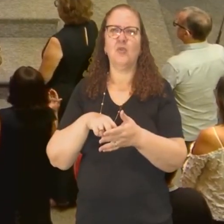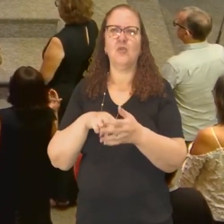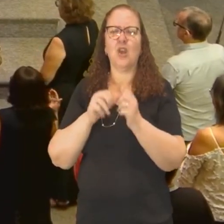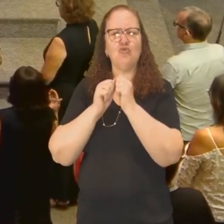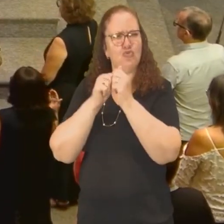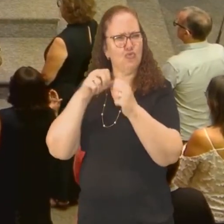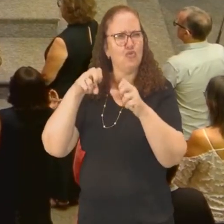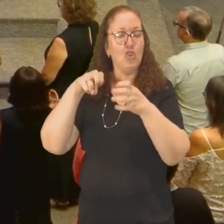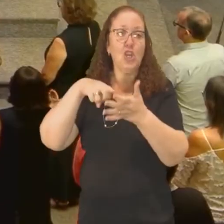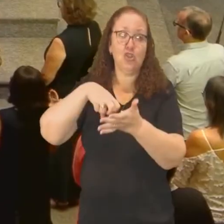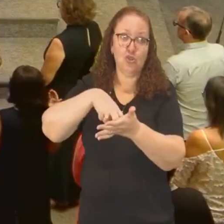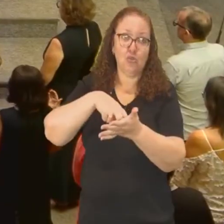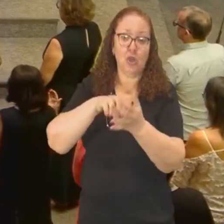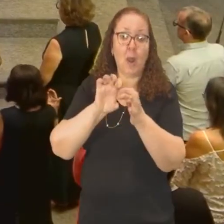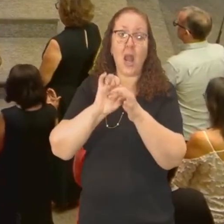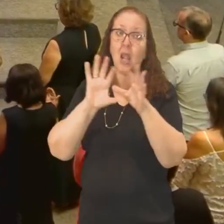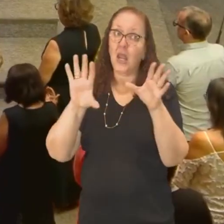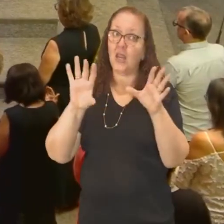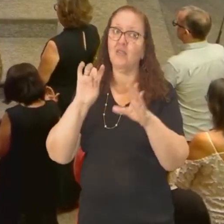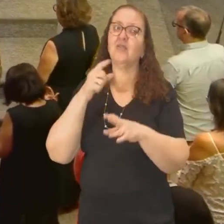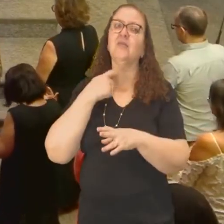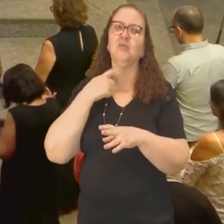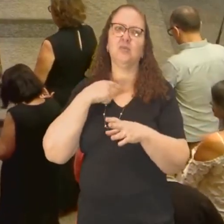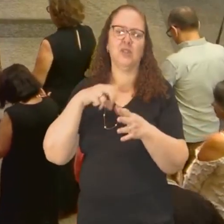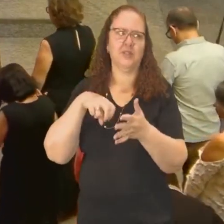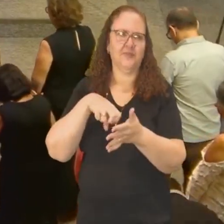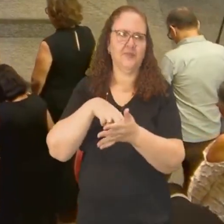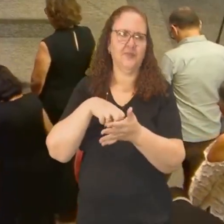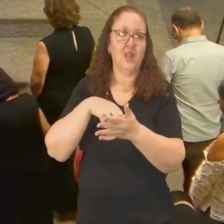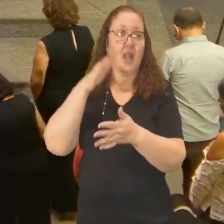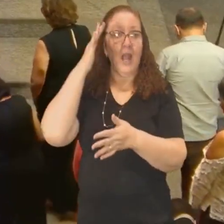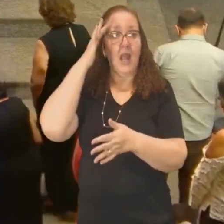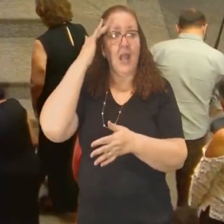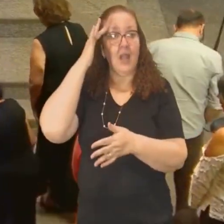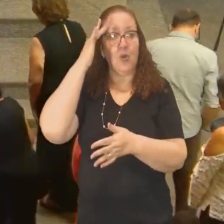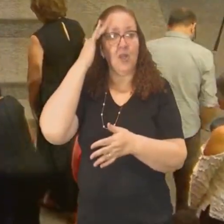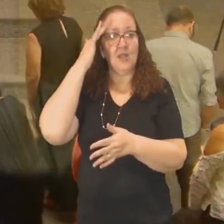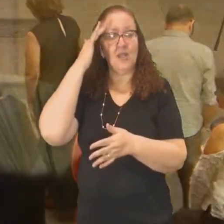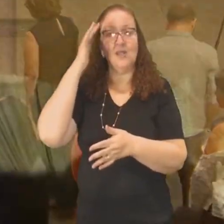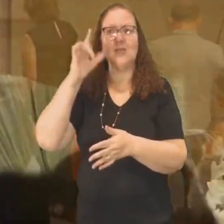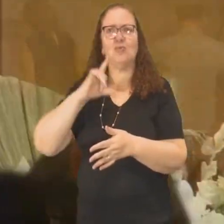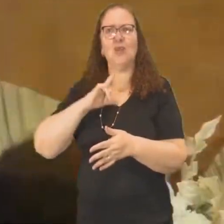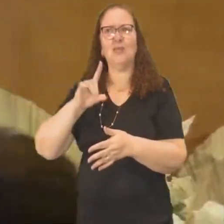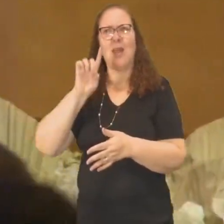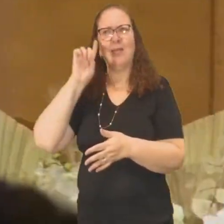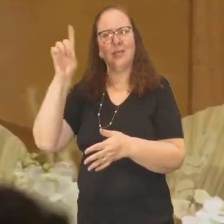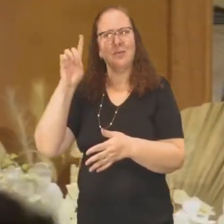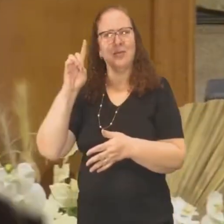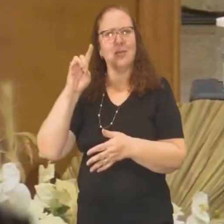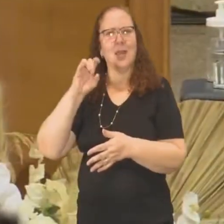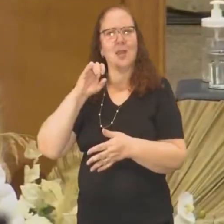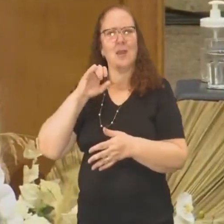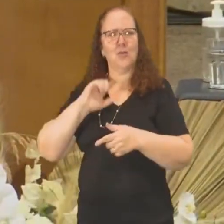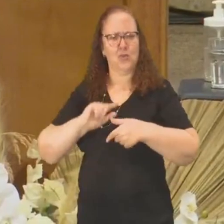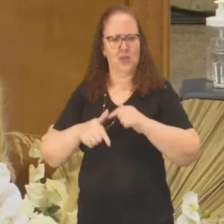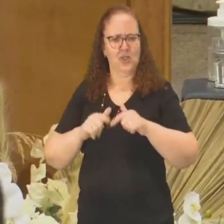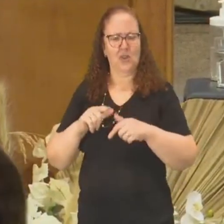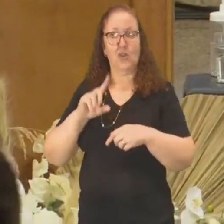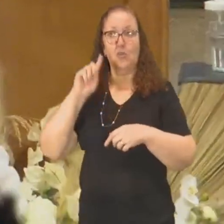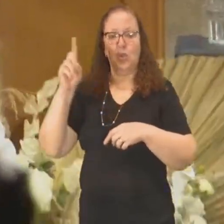de joelho, diante do Senhor, reconhecendo que há Deus em Israel, há o Deus verdadeiro e